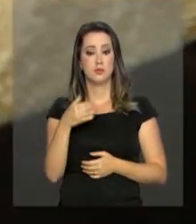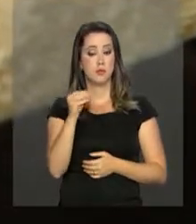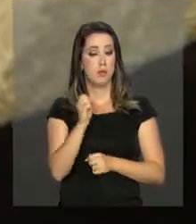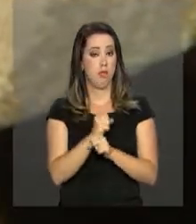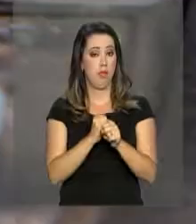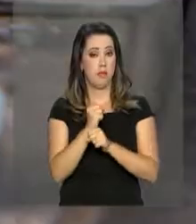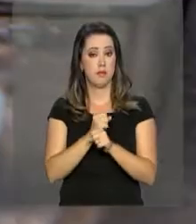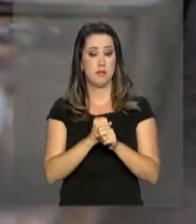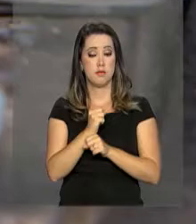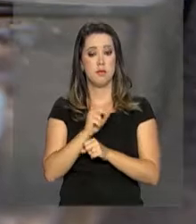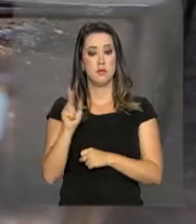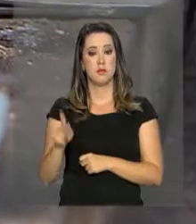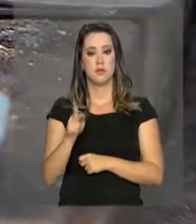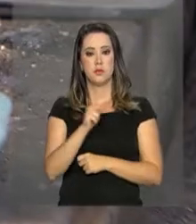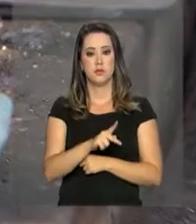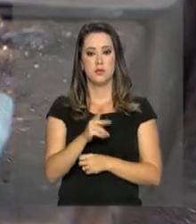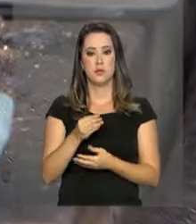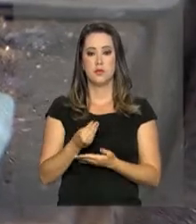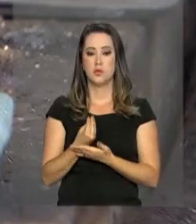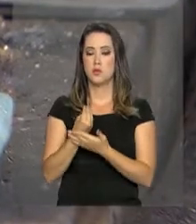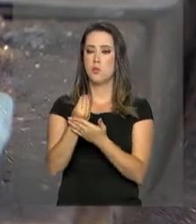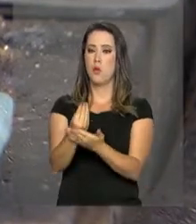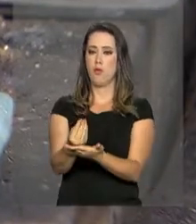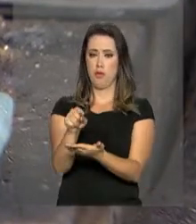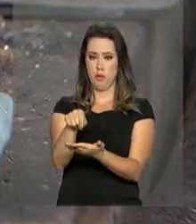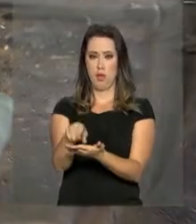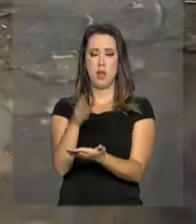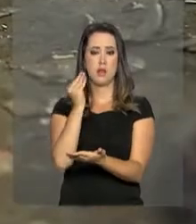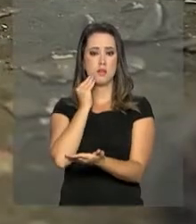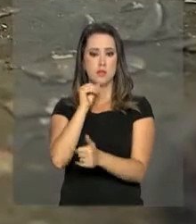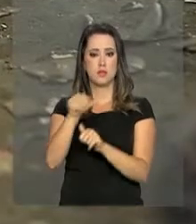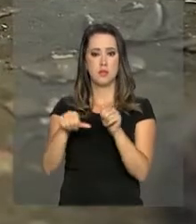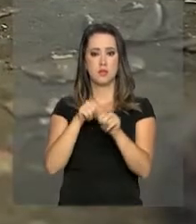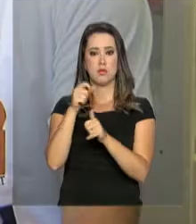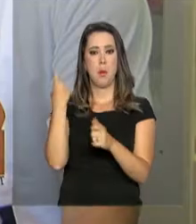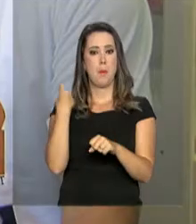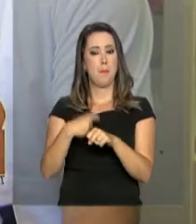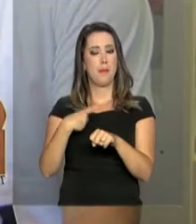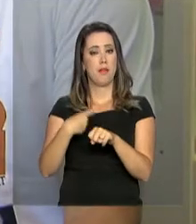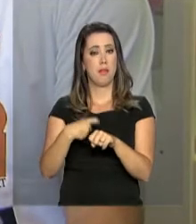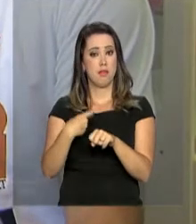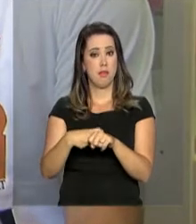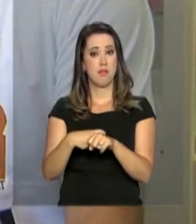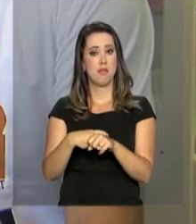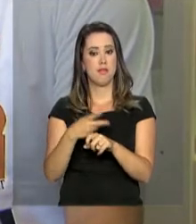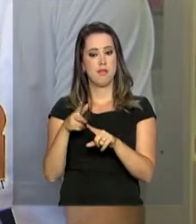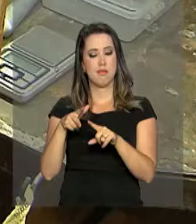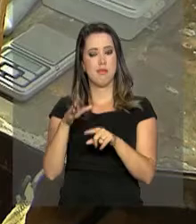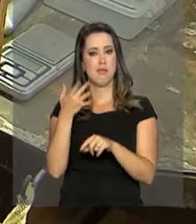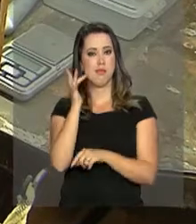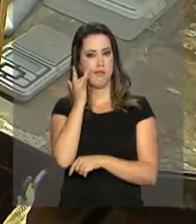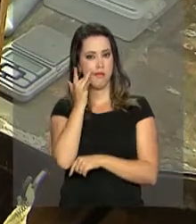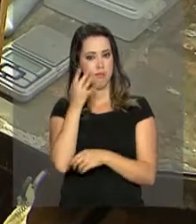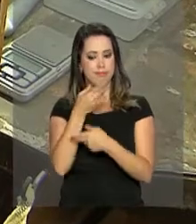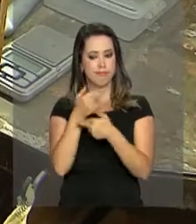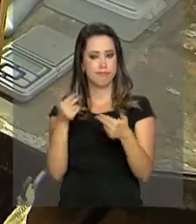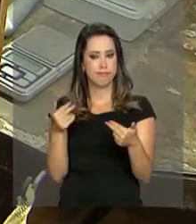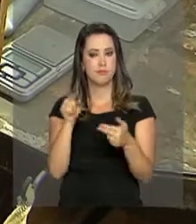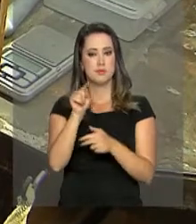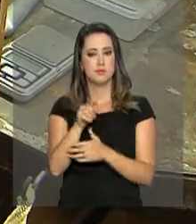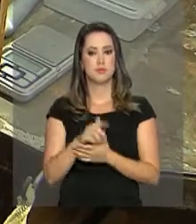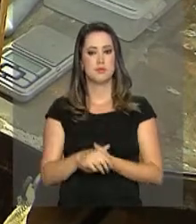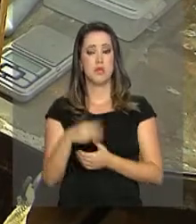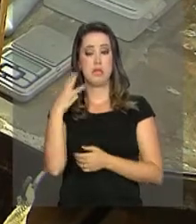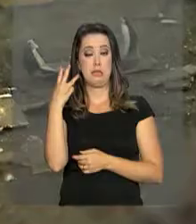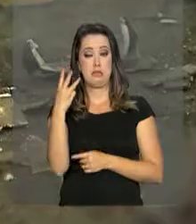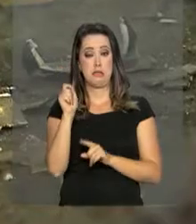professores brasileiros levaram a experiência de transformar pedras em joias. Um deles foi o Ranieri, que passou